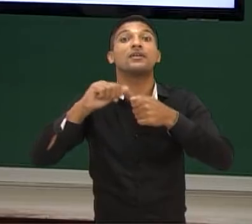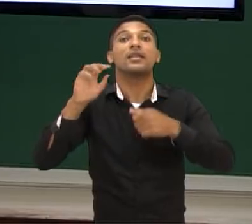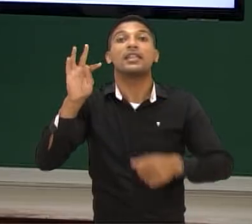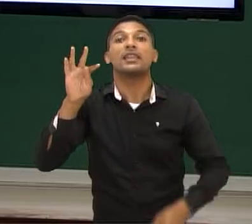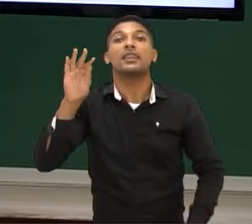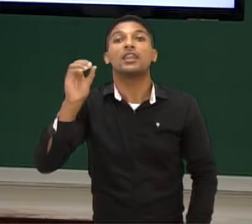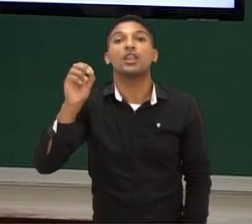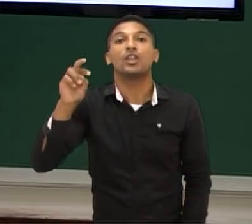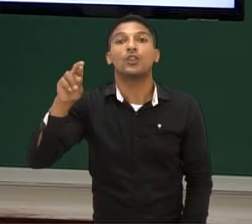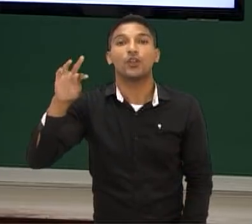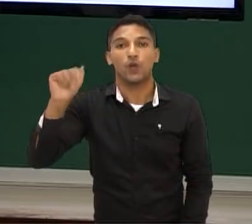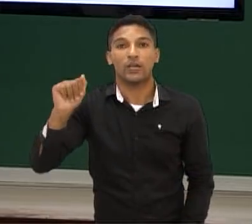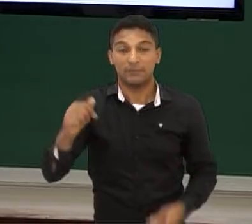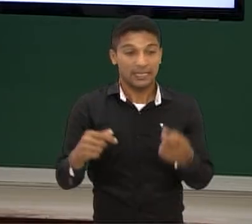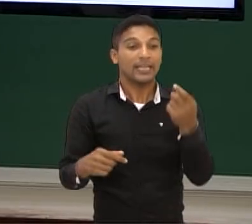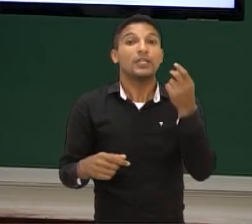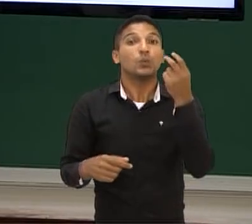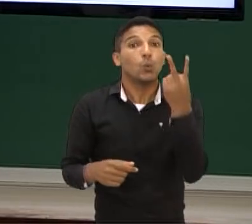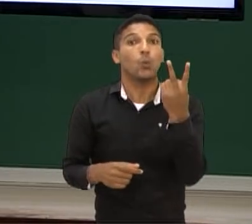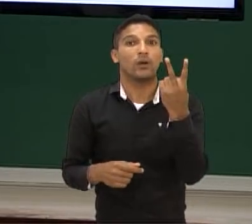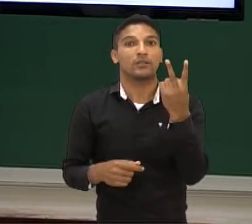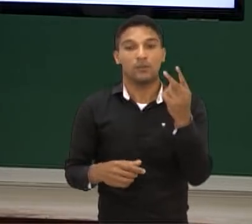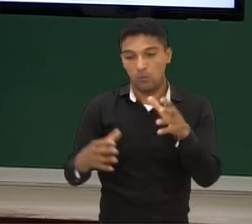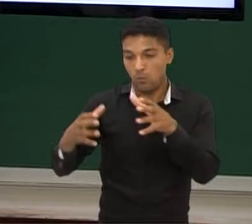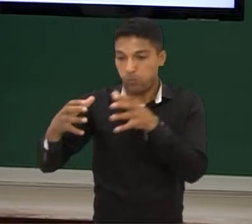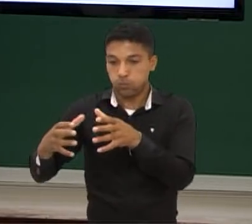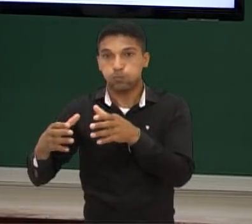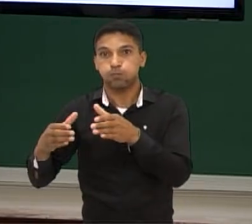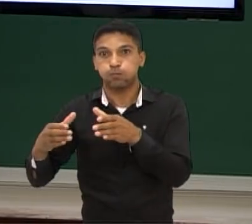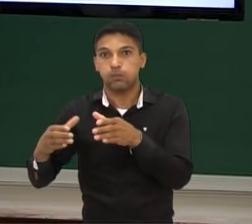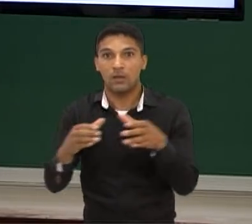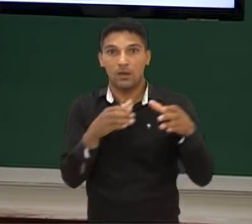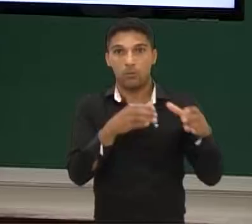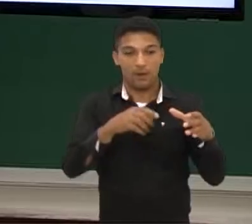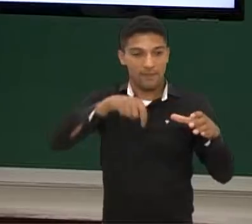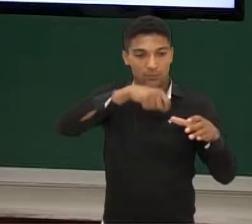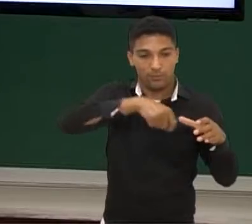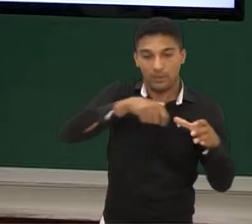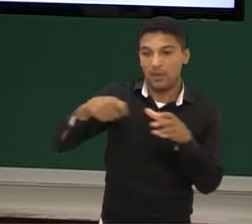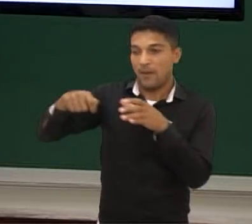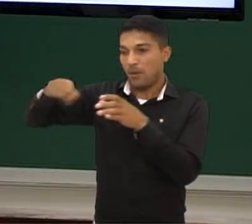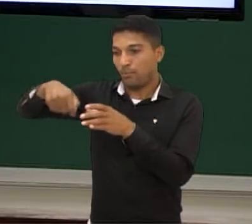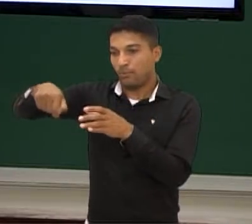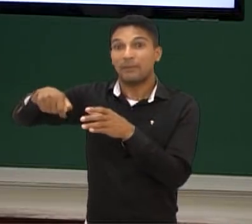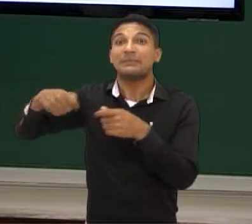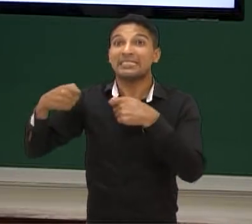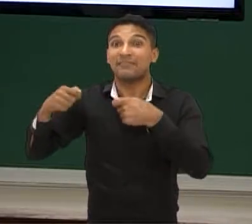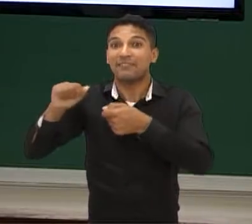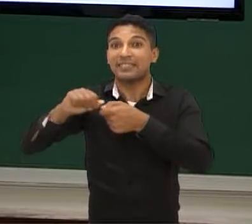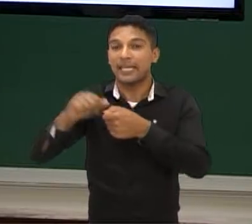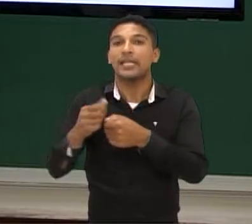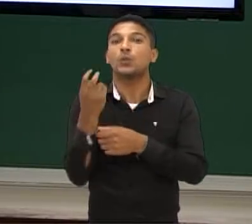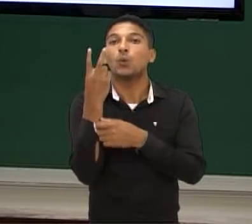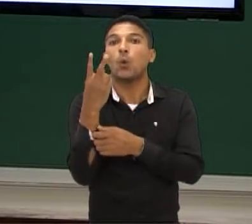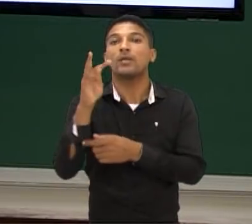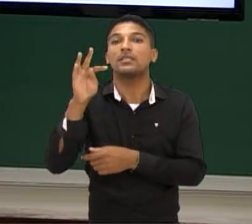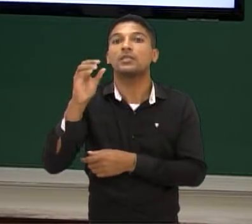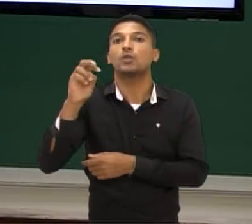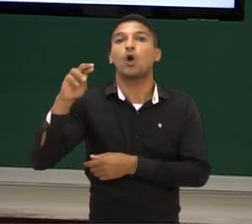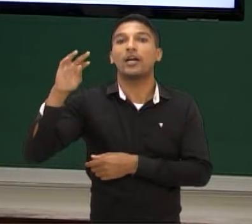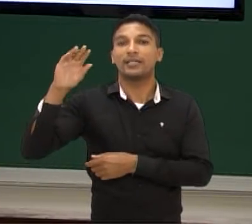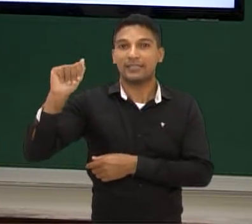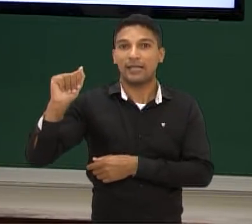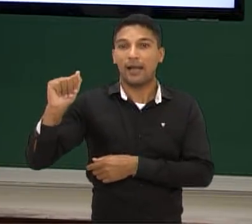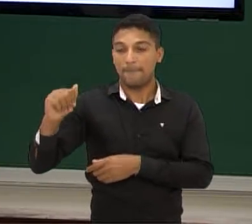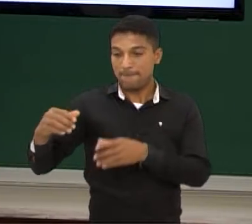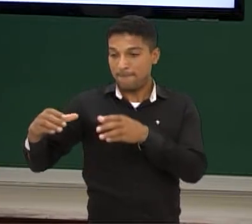receitas, certo? A quantidade de farinha era suficiente? 1,5 kg para o pão, né?